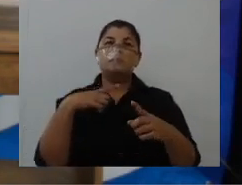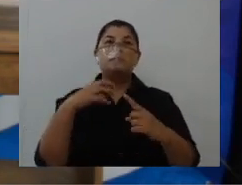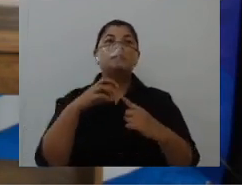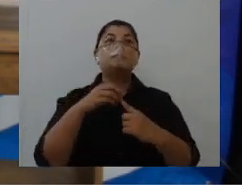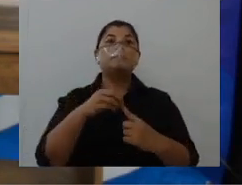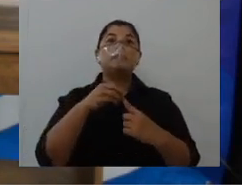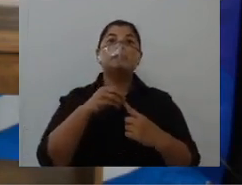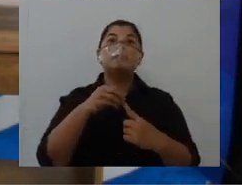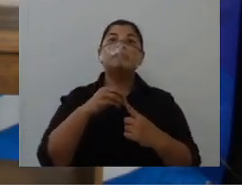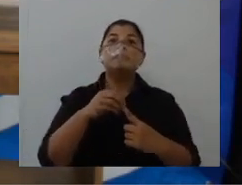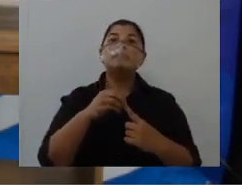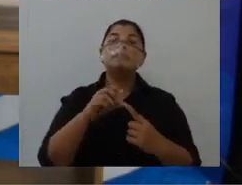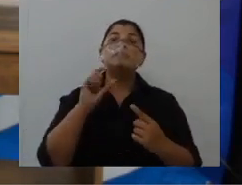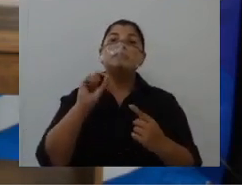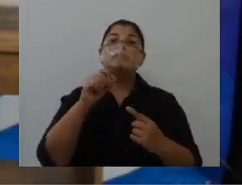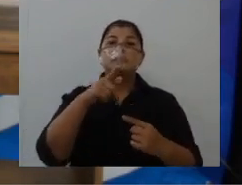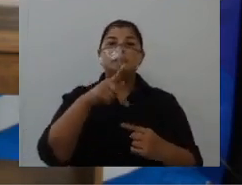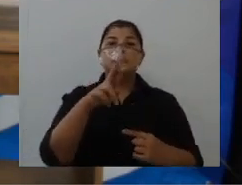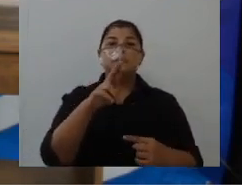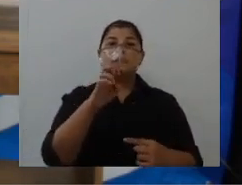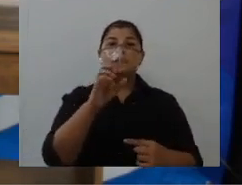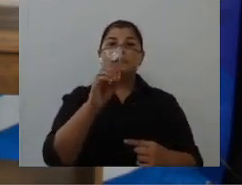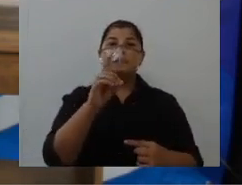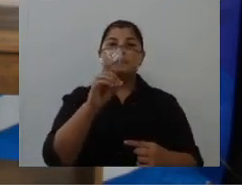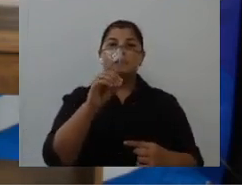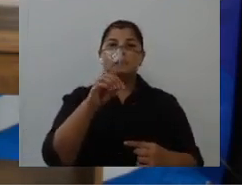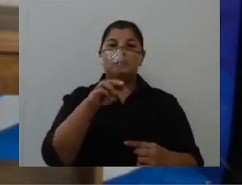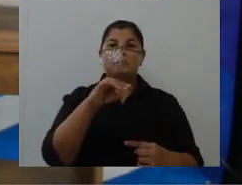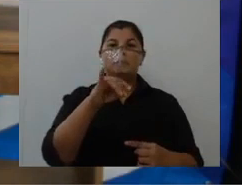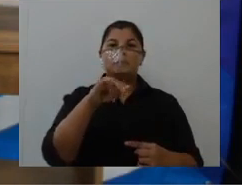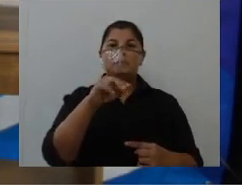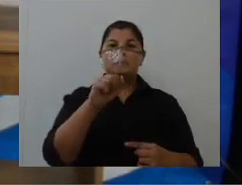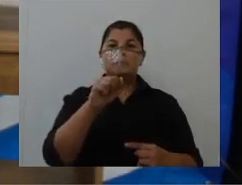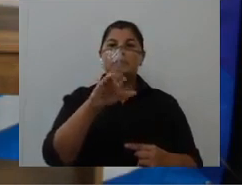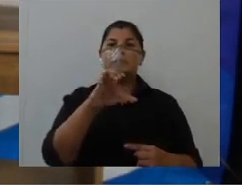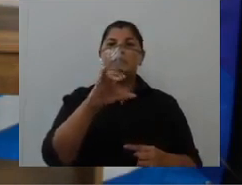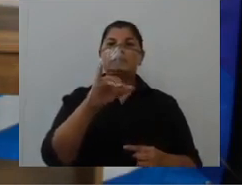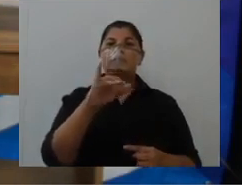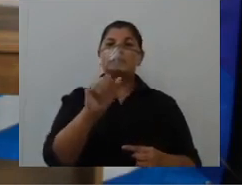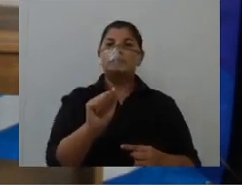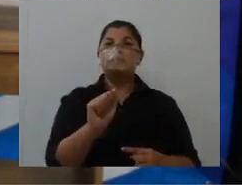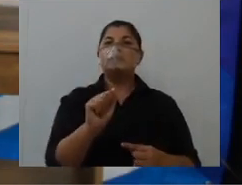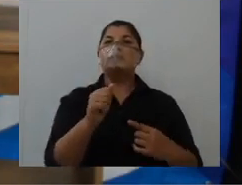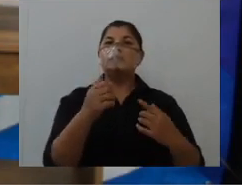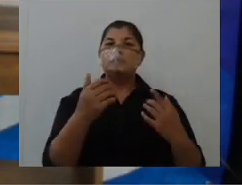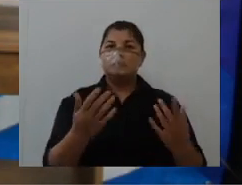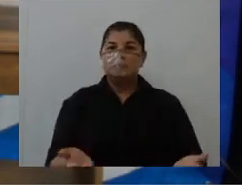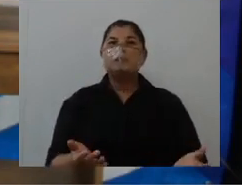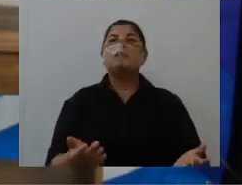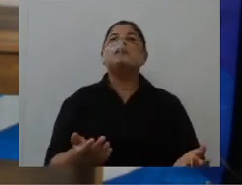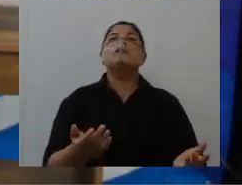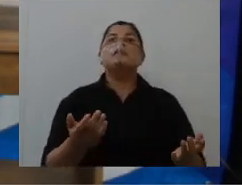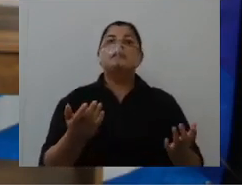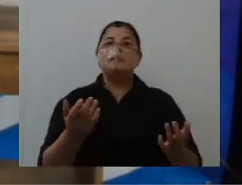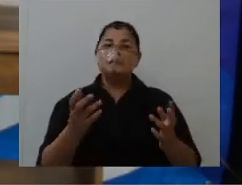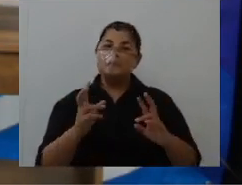predominância. Repete comigo. Predominância. Não ouvi? Predominância. Estou perturbadinho, achando que o povo está falando